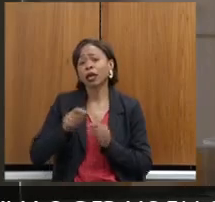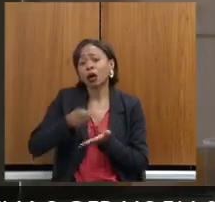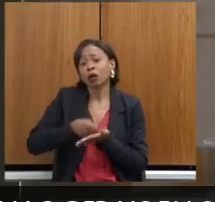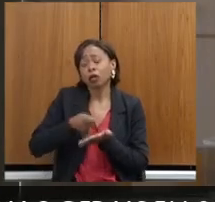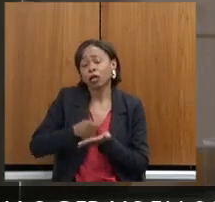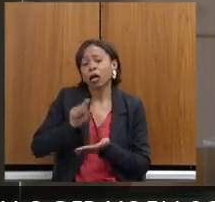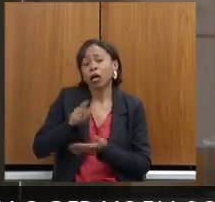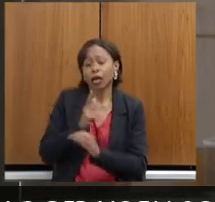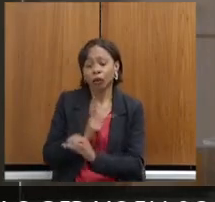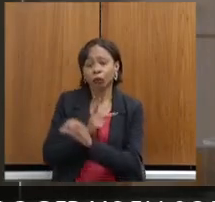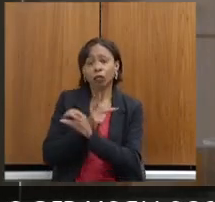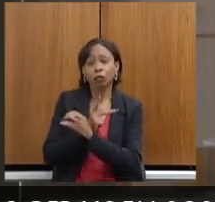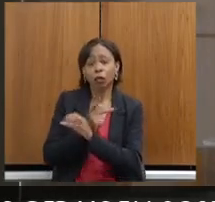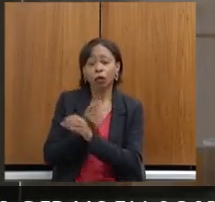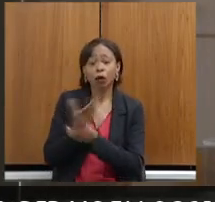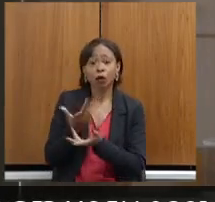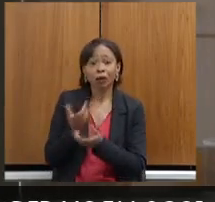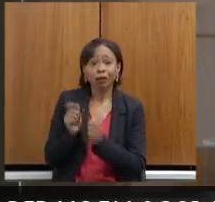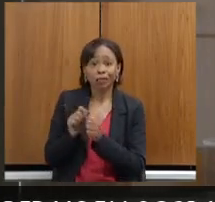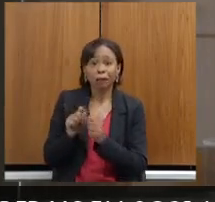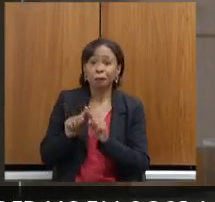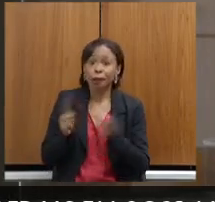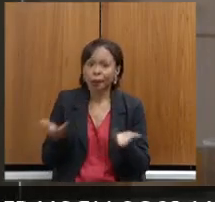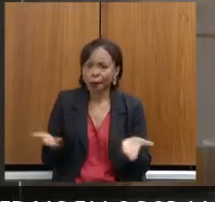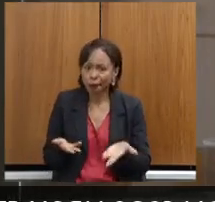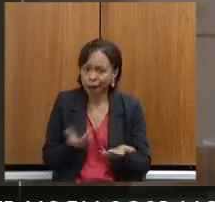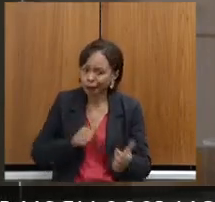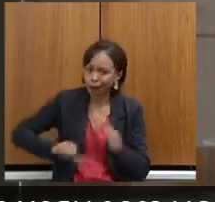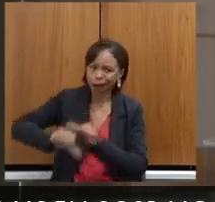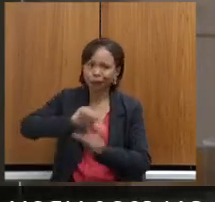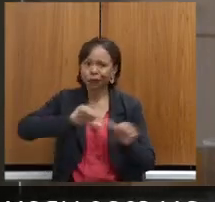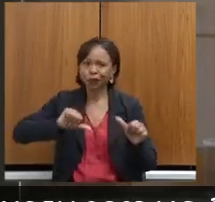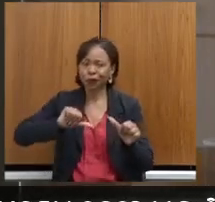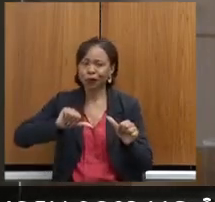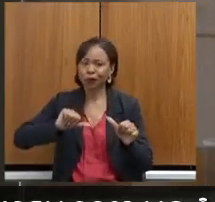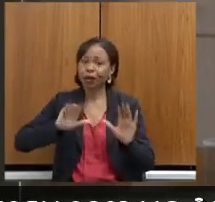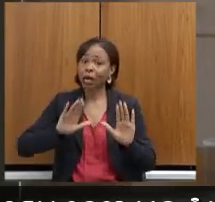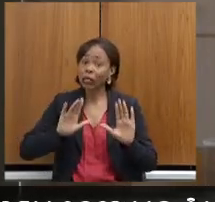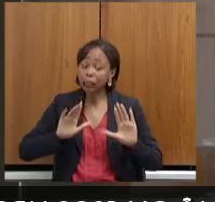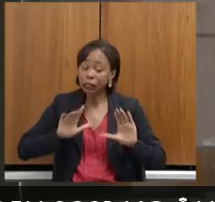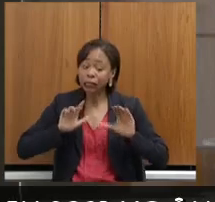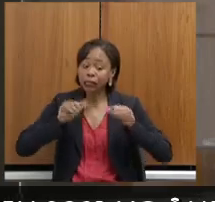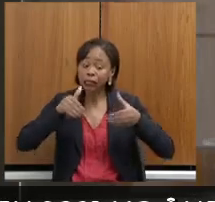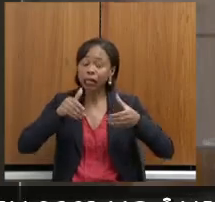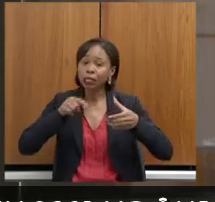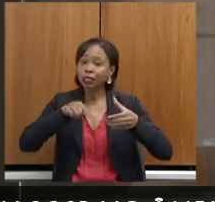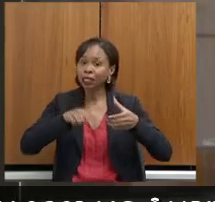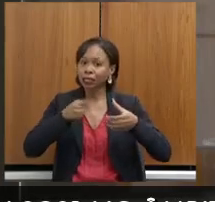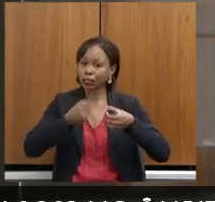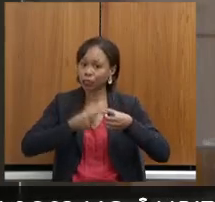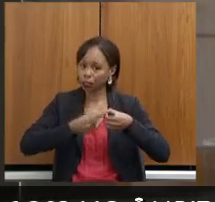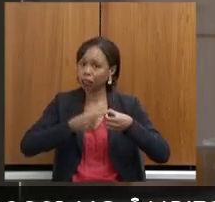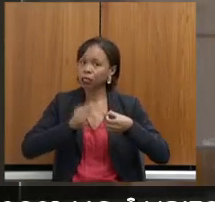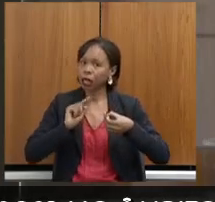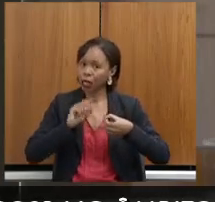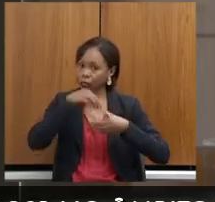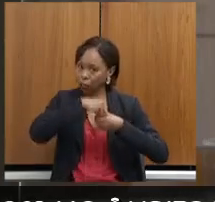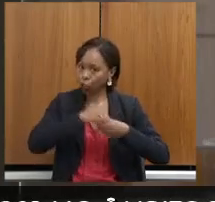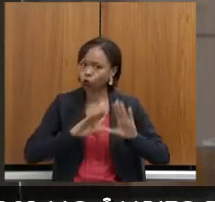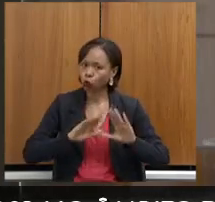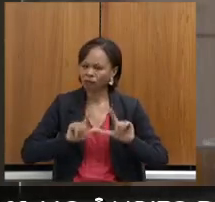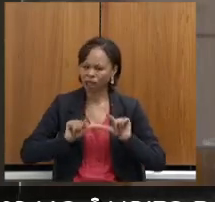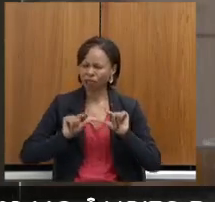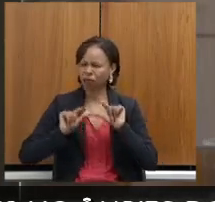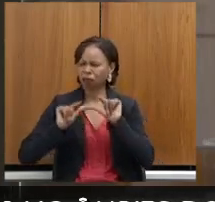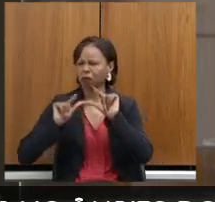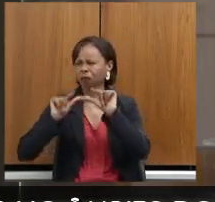Civil entregar mas agora a situação é outra né entregar na cidade que ela está nem não viajar e quilômetros